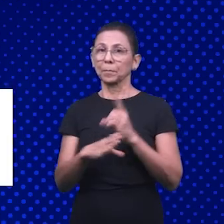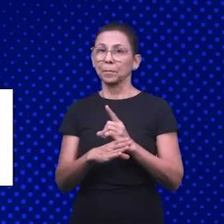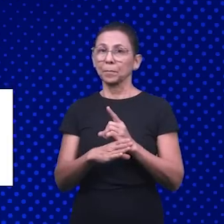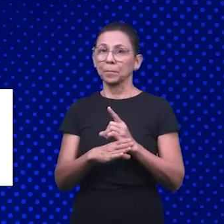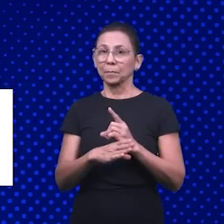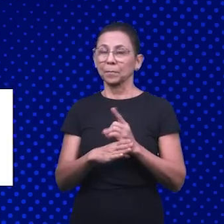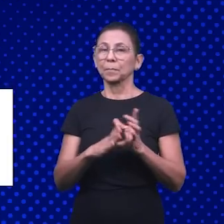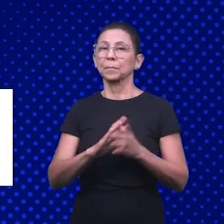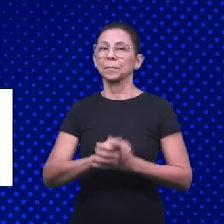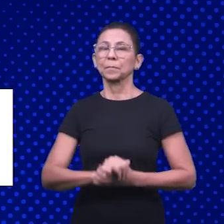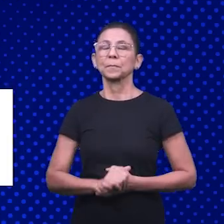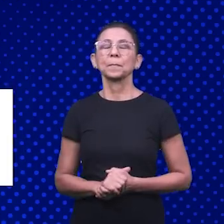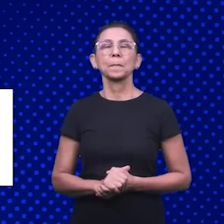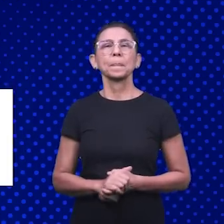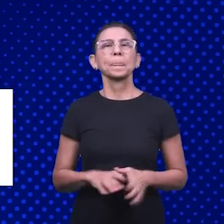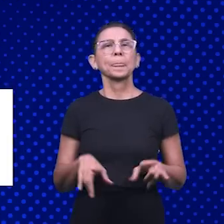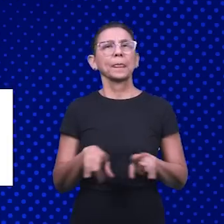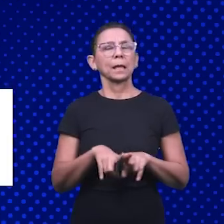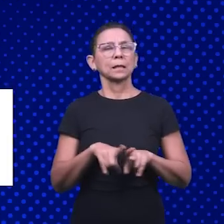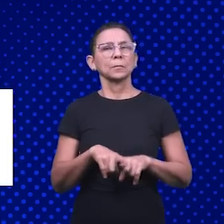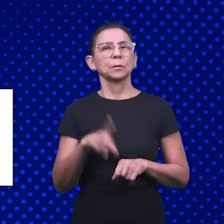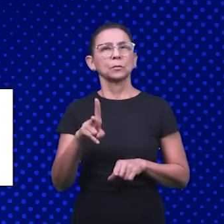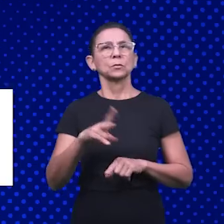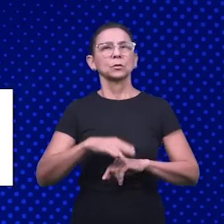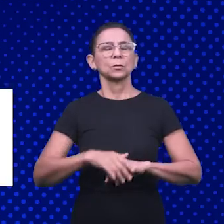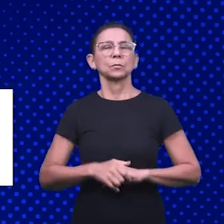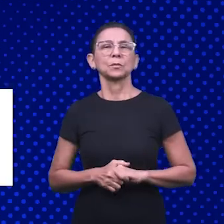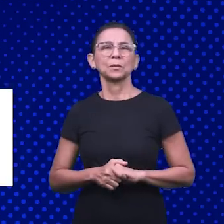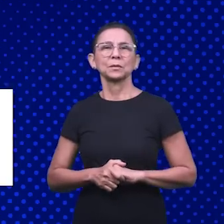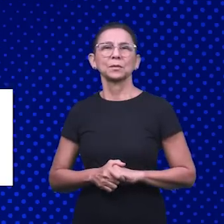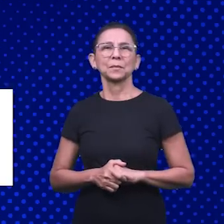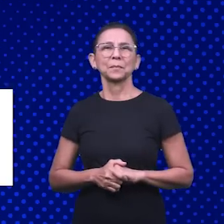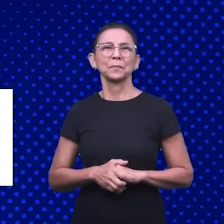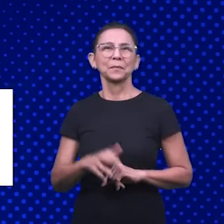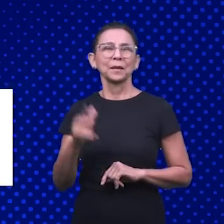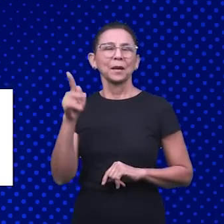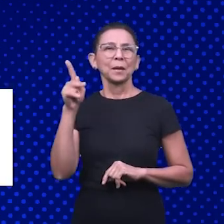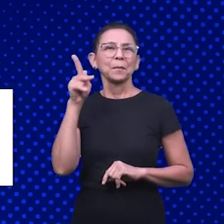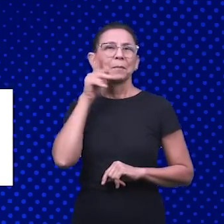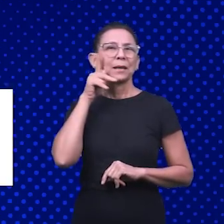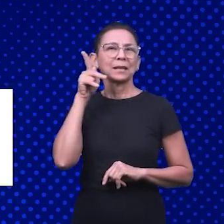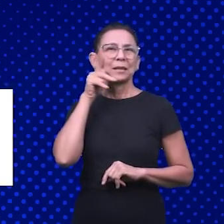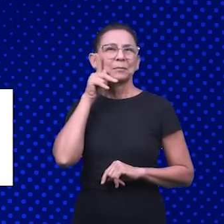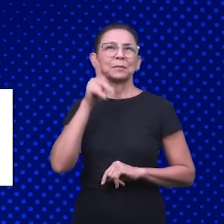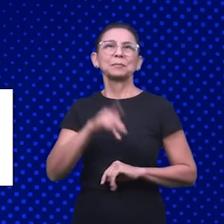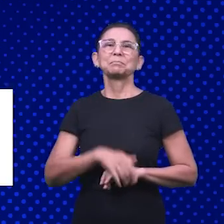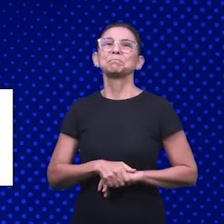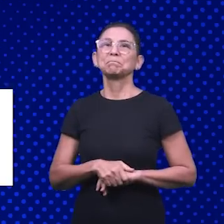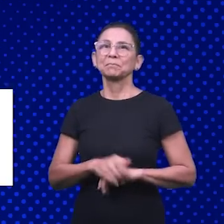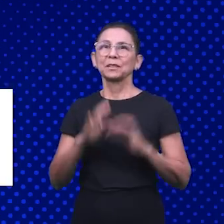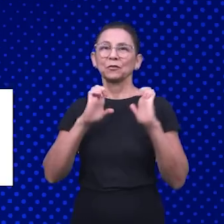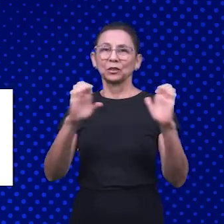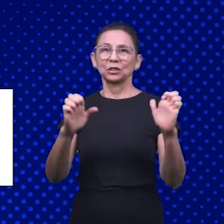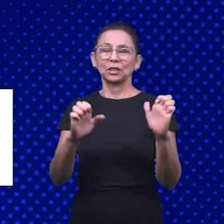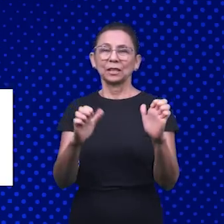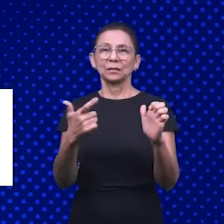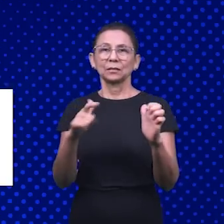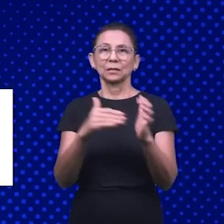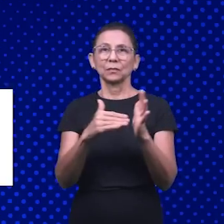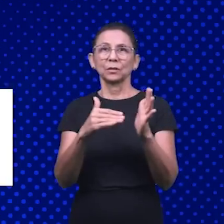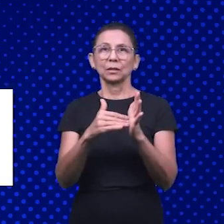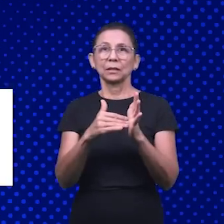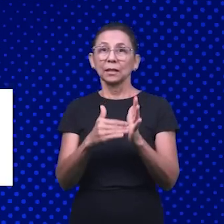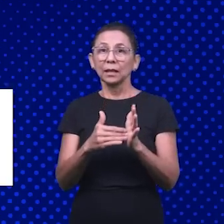quinta quarta-feira do mês. E na Paraíba, o trabalho Evangelho Sem Fronteiras tem prosperado bastante. Essa semana, os